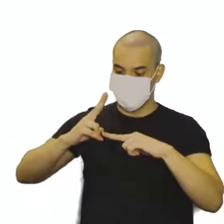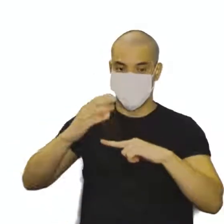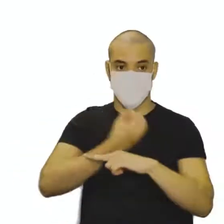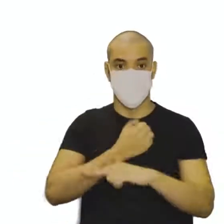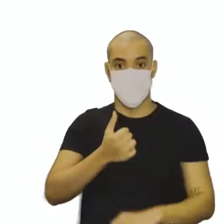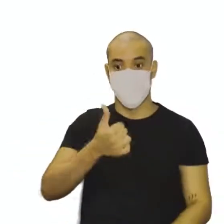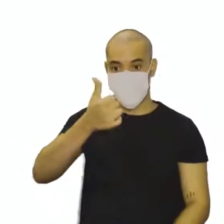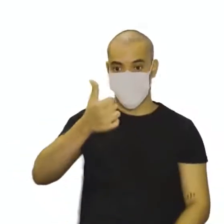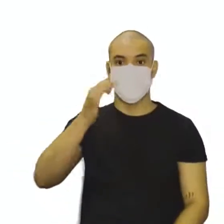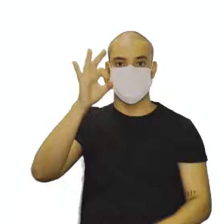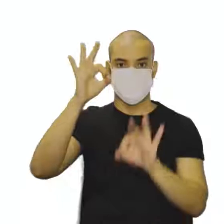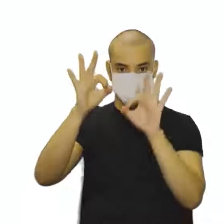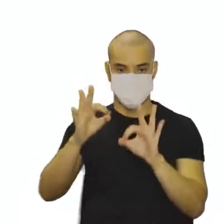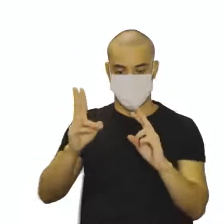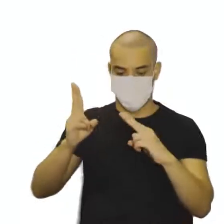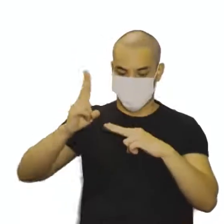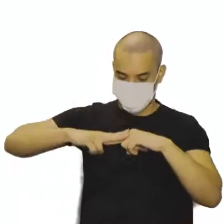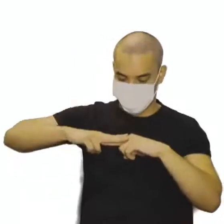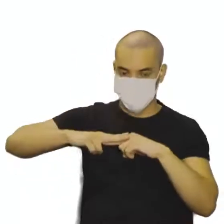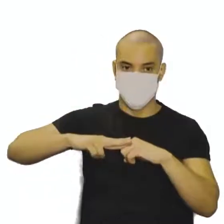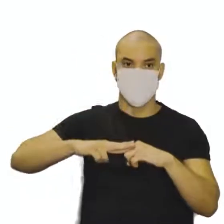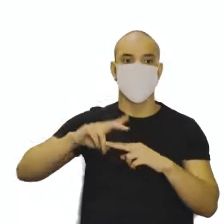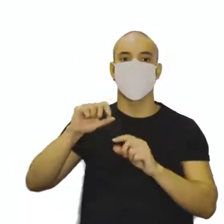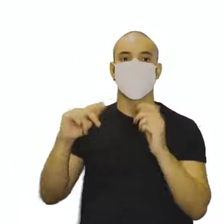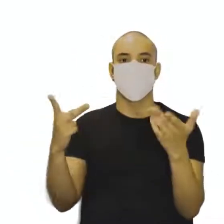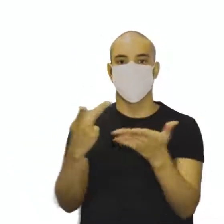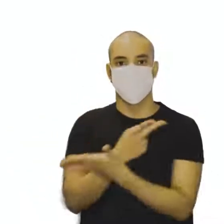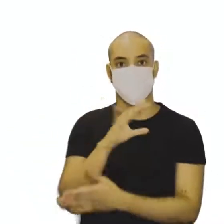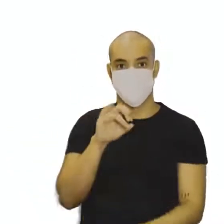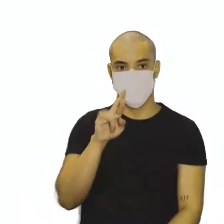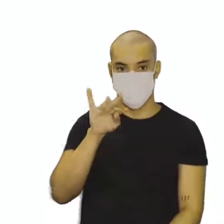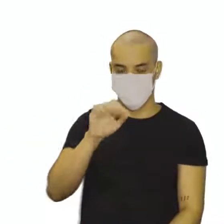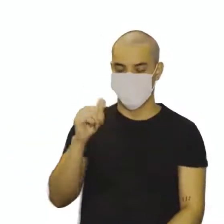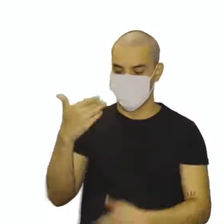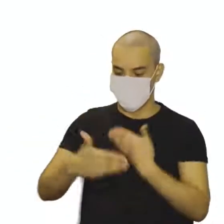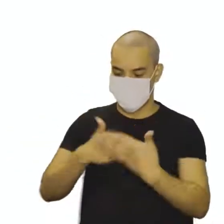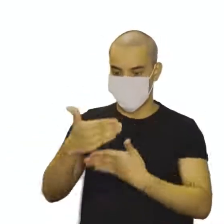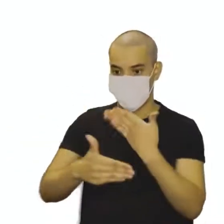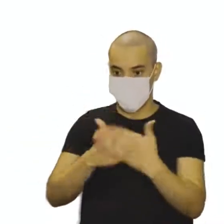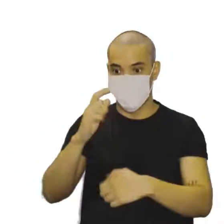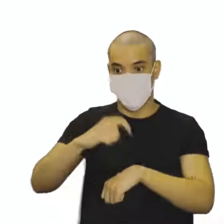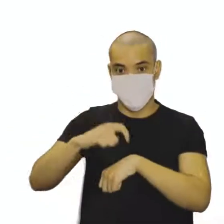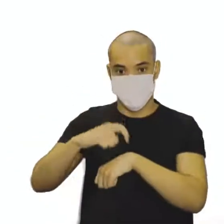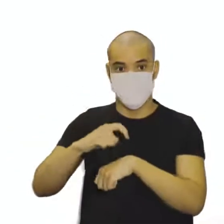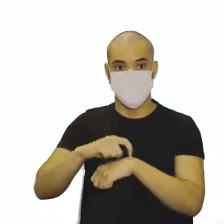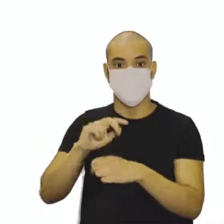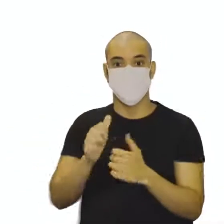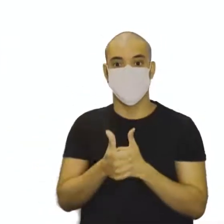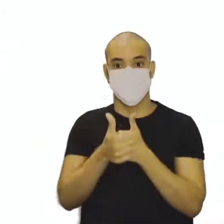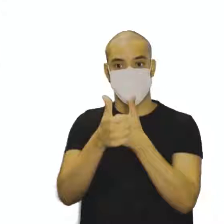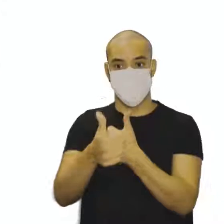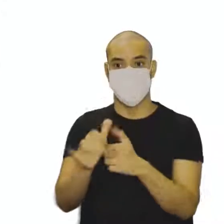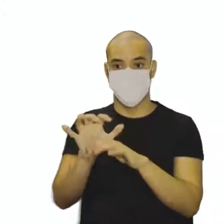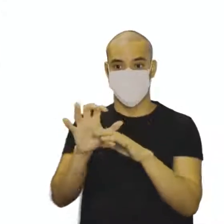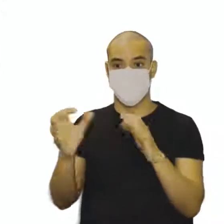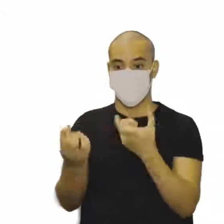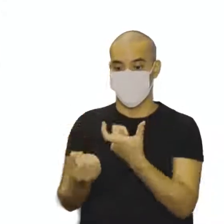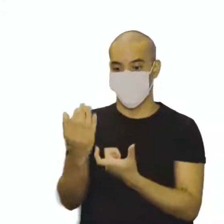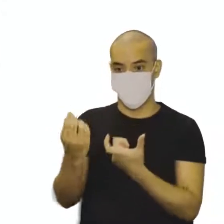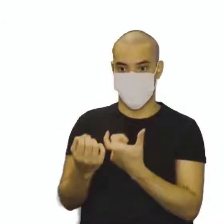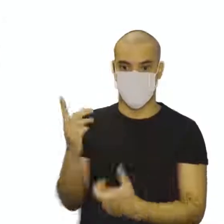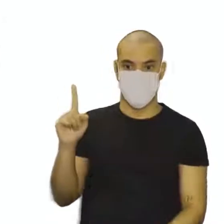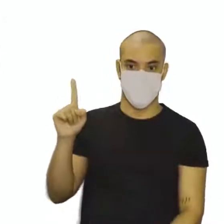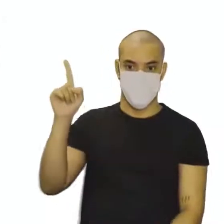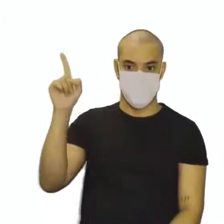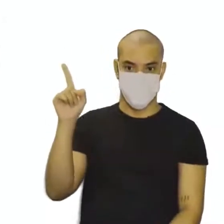é o fechado, que eu falei para vocês, essa corrente cresce ao longo do tempo, de acordo com essa expressão aqui, tá